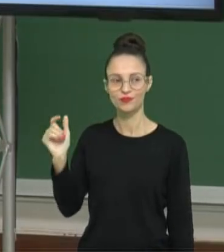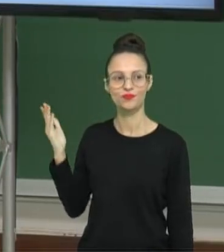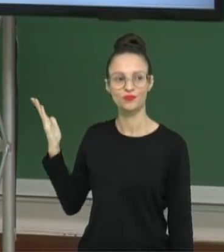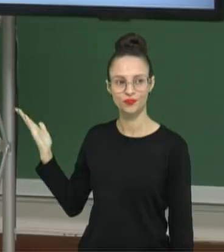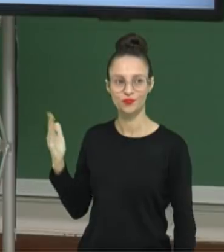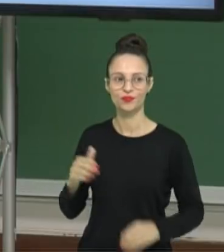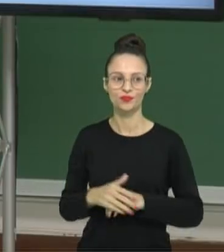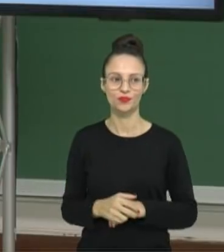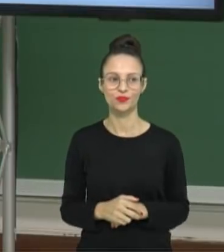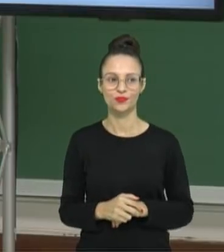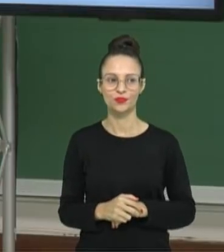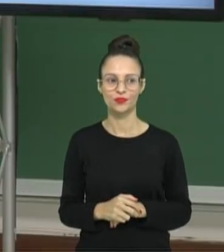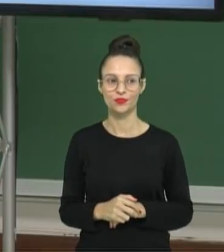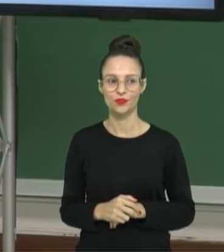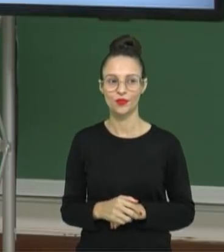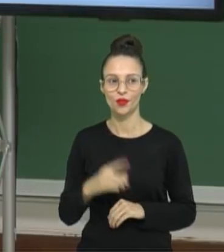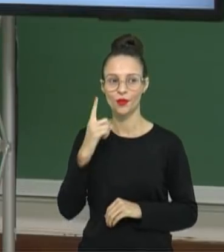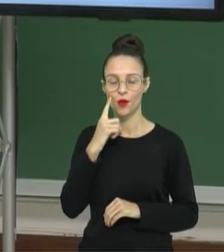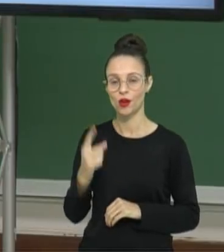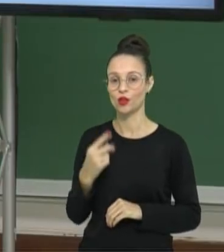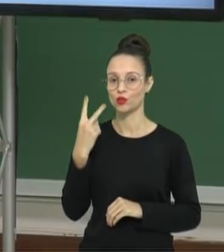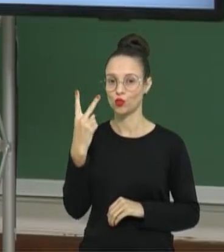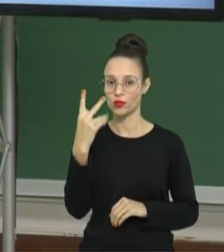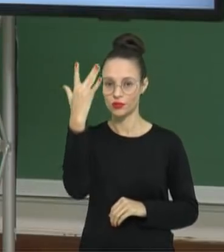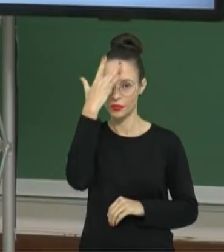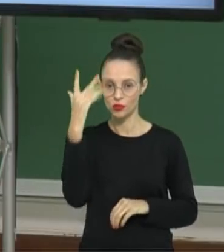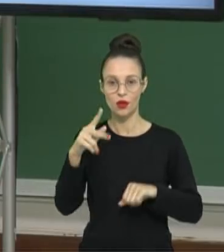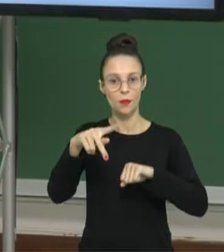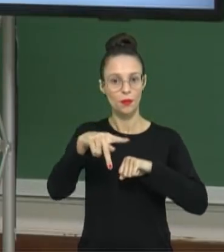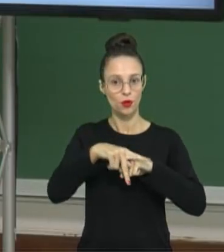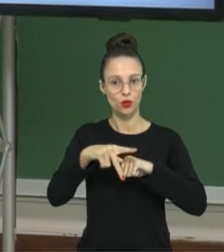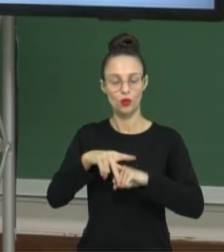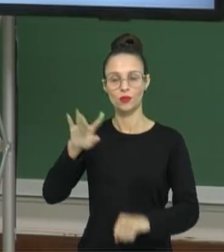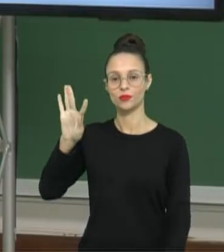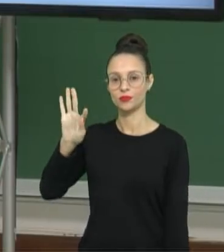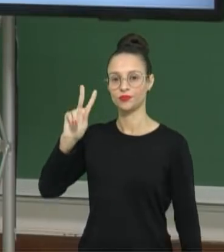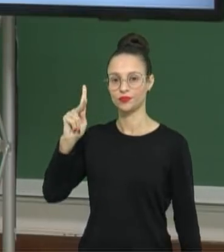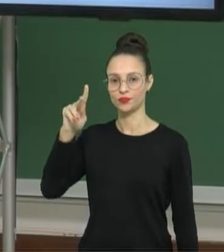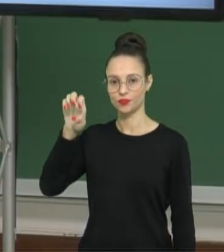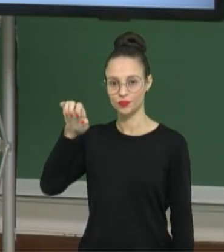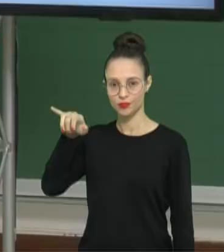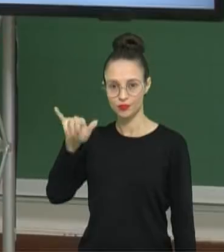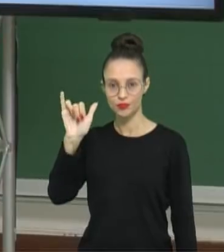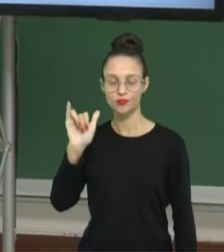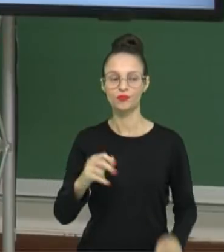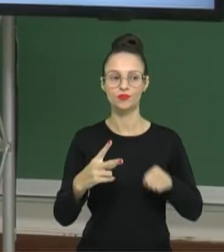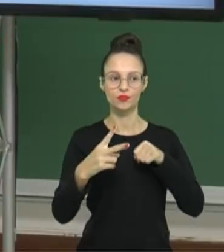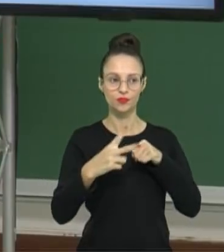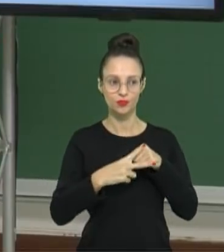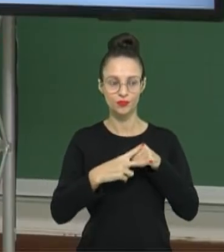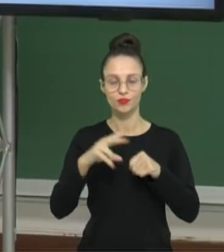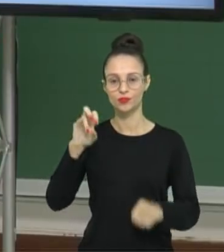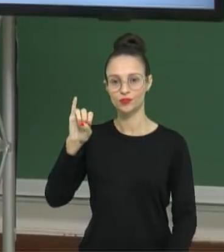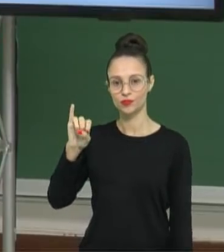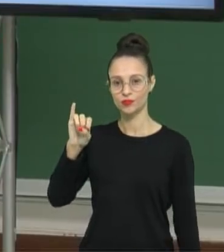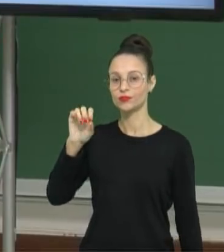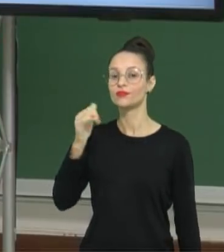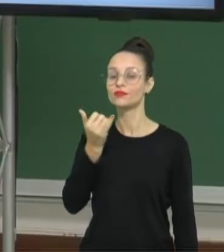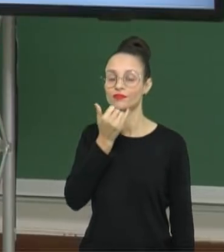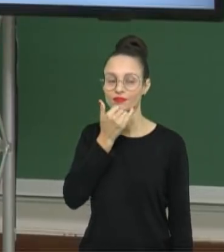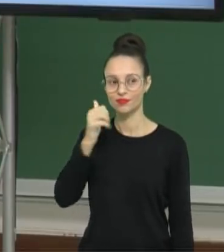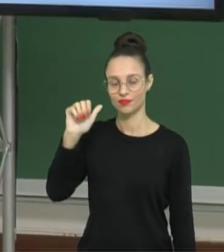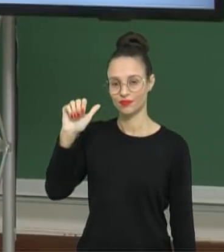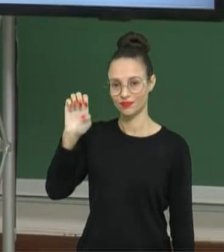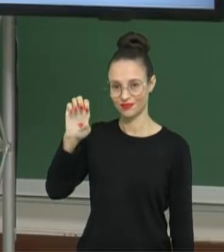temos duas pessoas, a teacher já pôs o pronome they, temos o verbo eat, comer, e